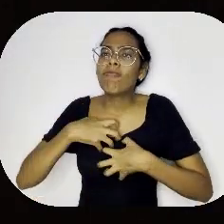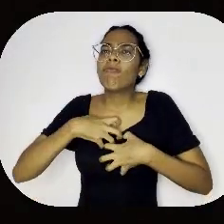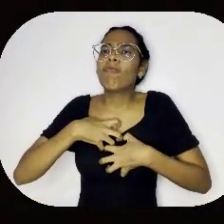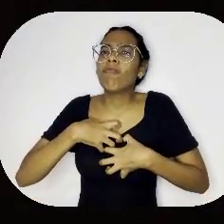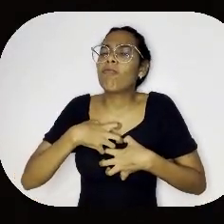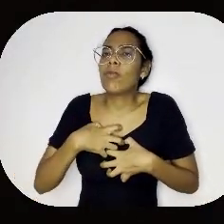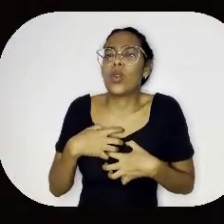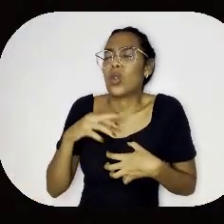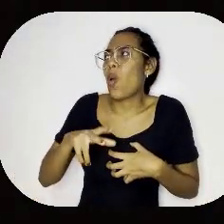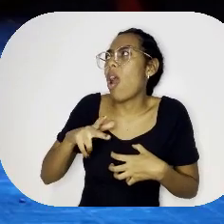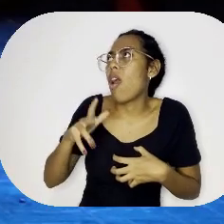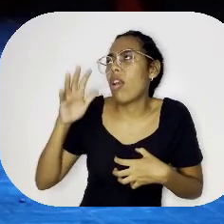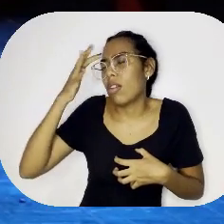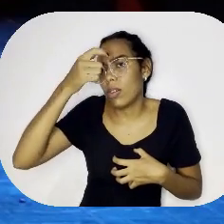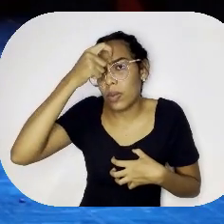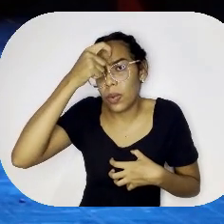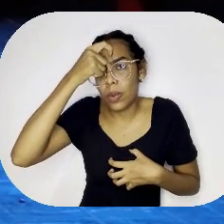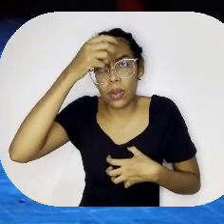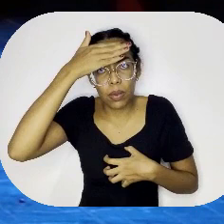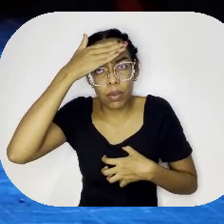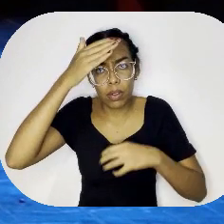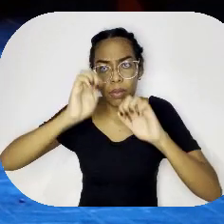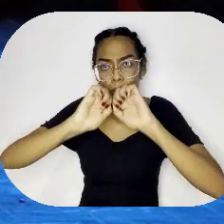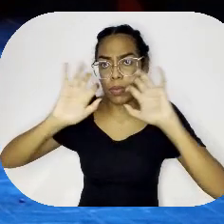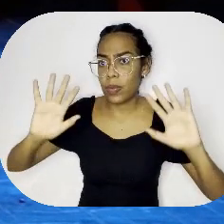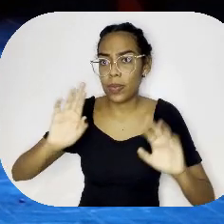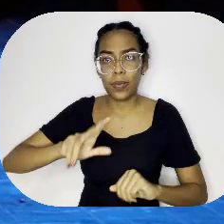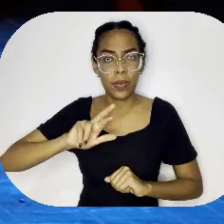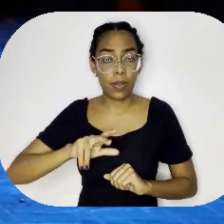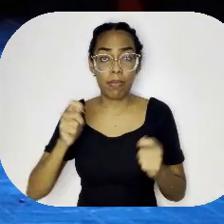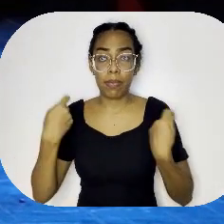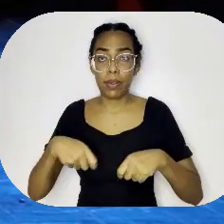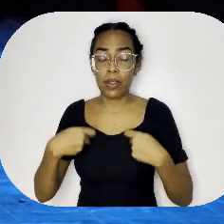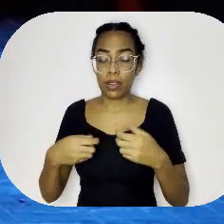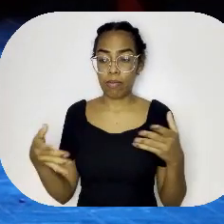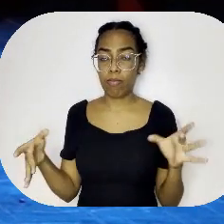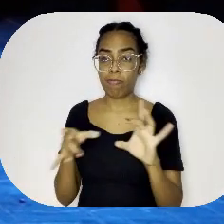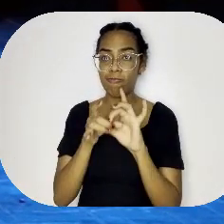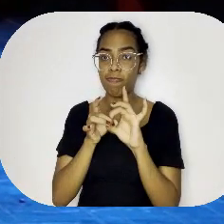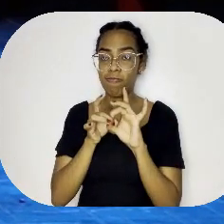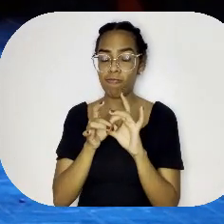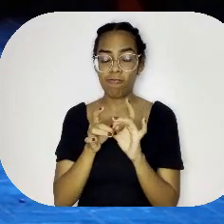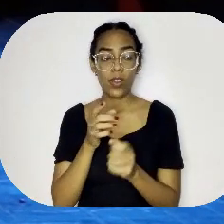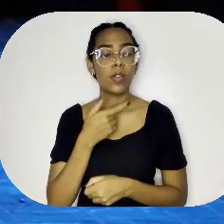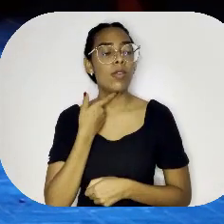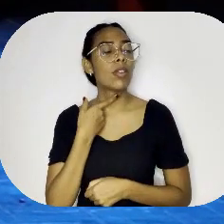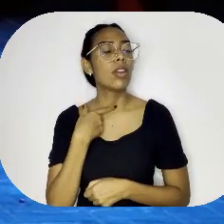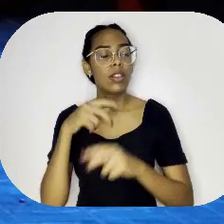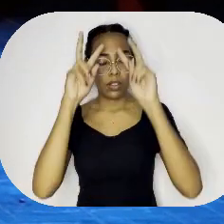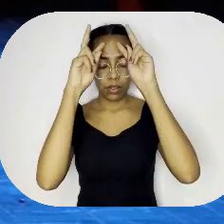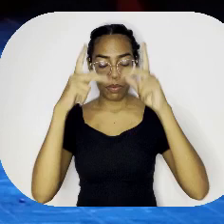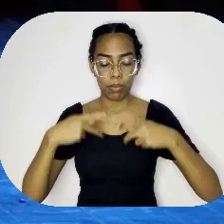explicação racional, ela deixa de ser. A poesia é a integração e transcendência do desejo humano